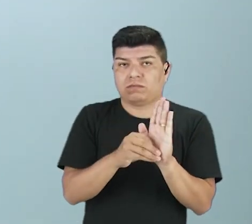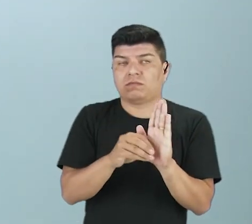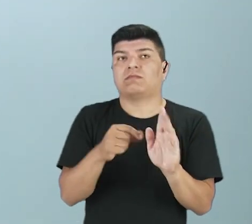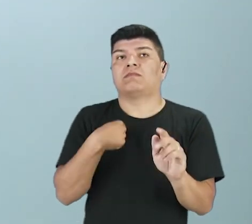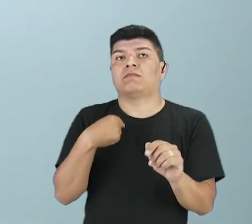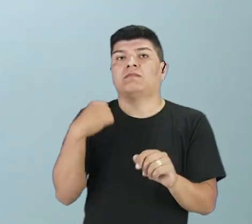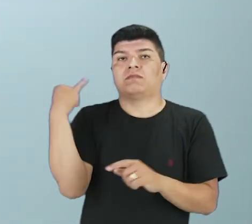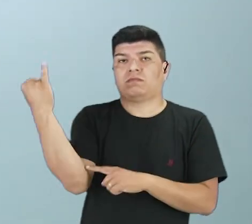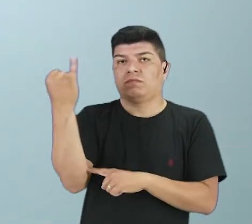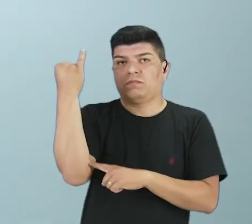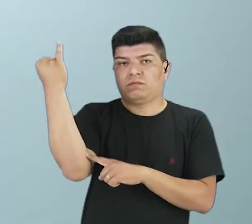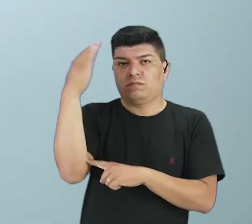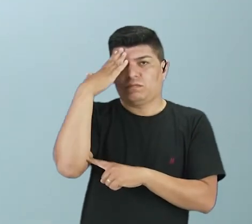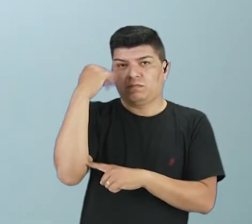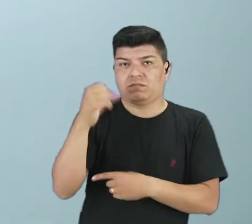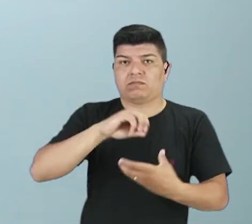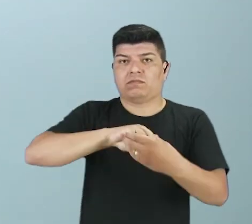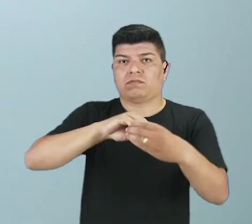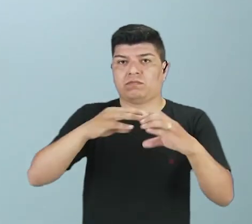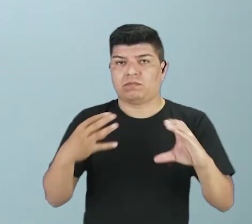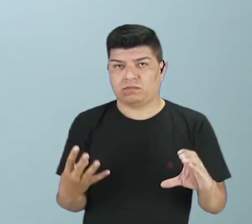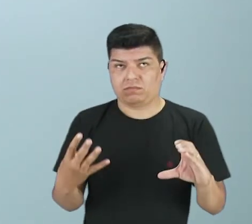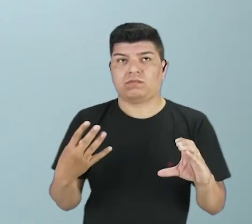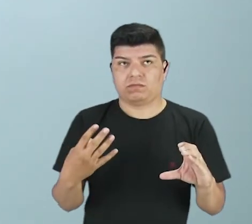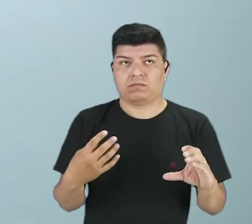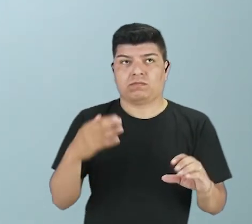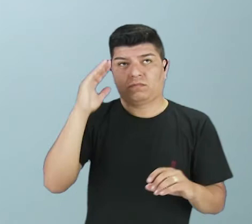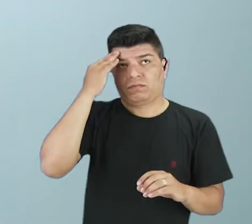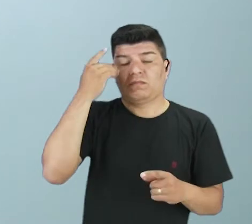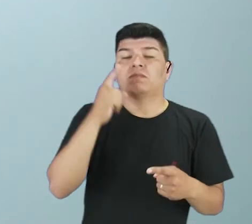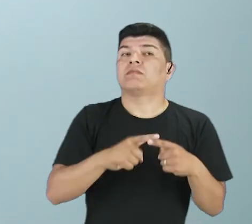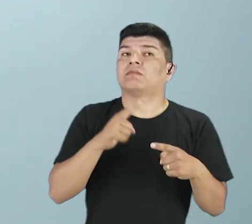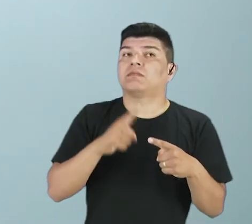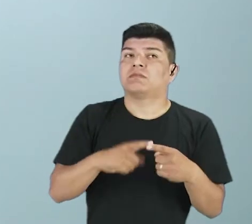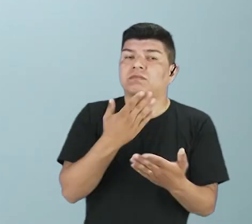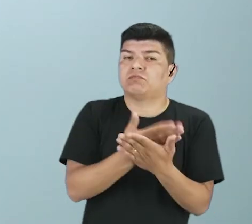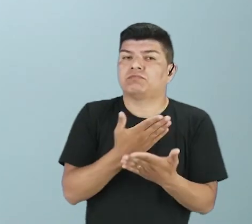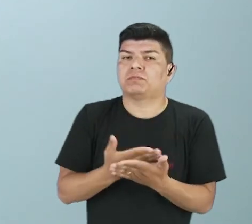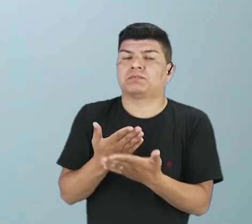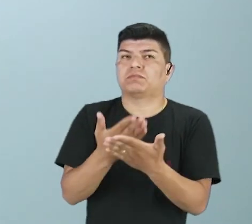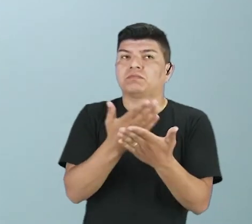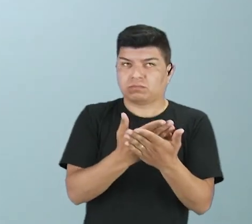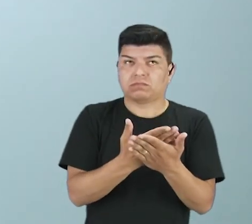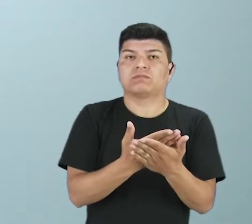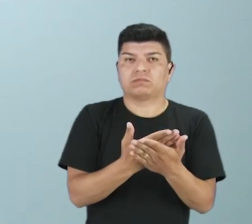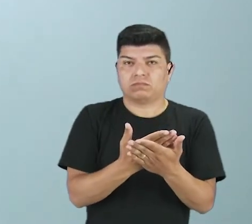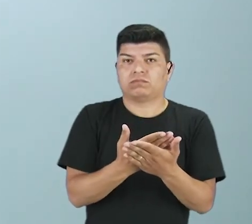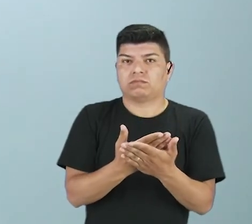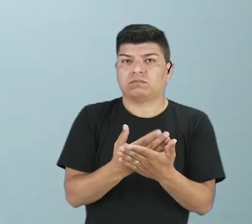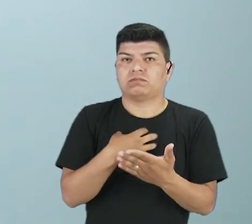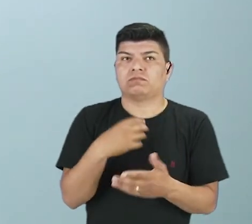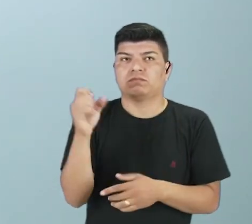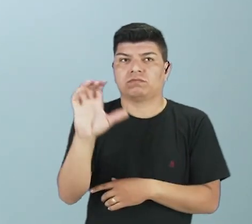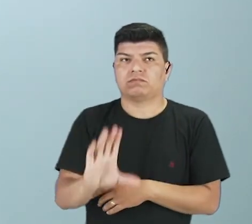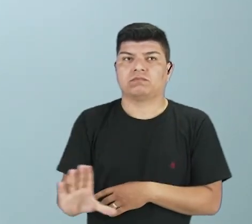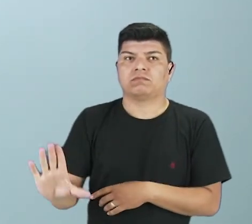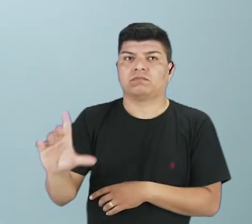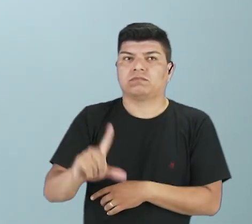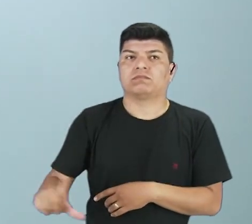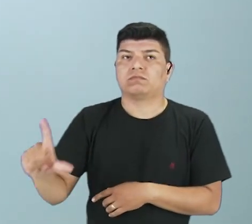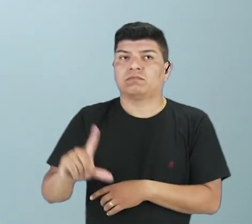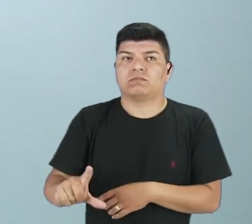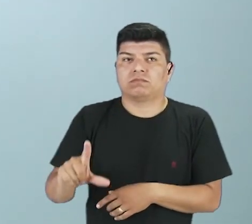importante que você se atenha a essas características e entenda o porquê de estudar os estilos literários. Porque ele faz a gente ter o